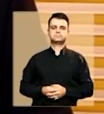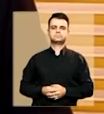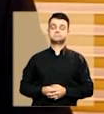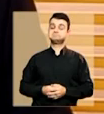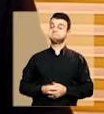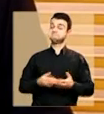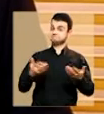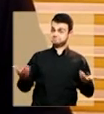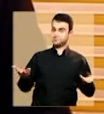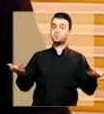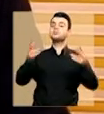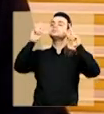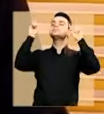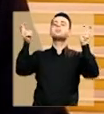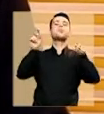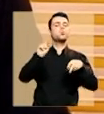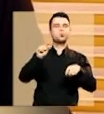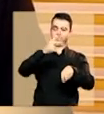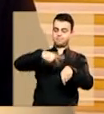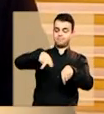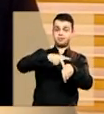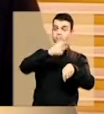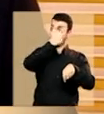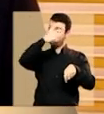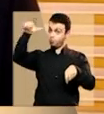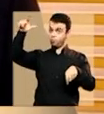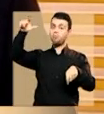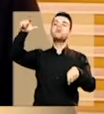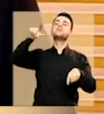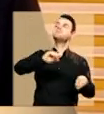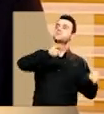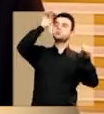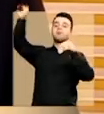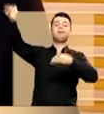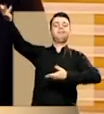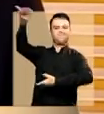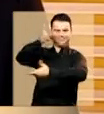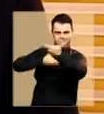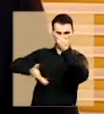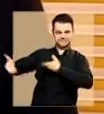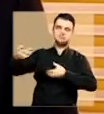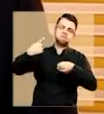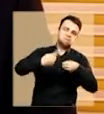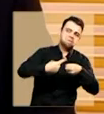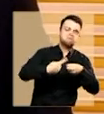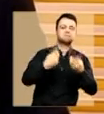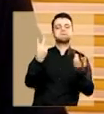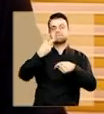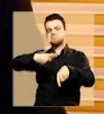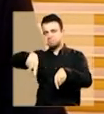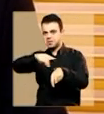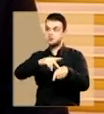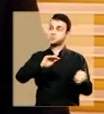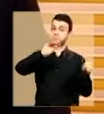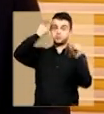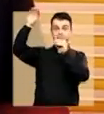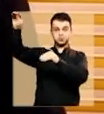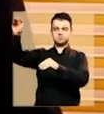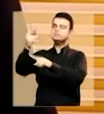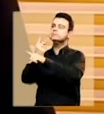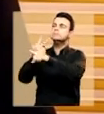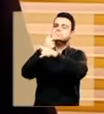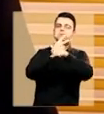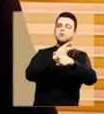É isso aí, o ponto de vista dessa semana, debatendo intercâmbio, mudar de cidade, mudar de país, ir em busca de